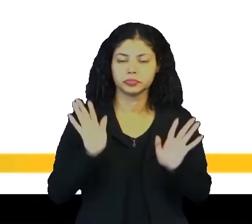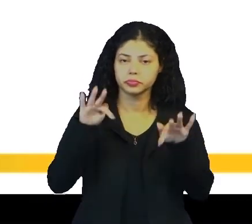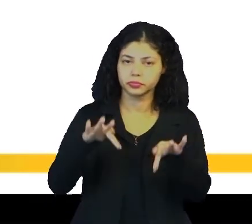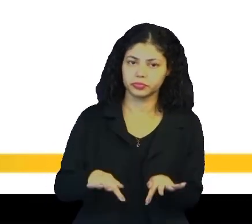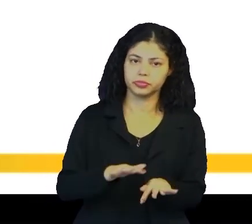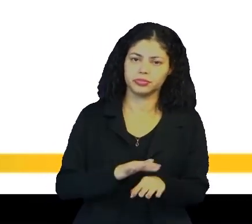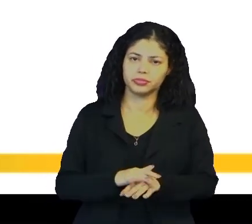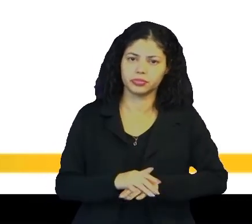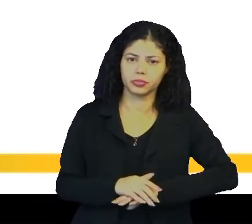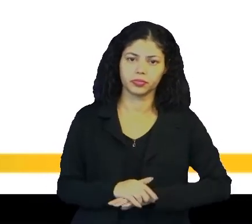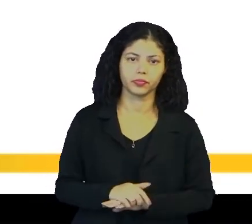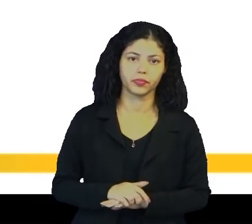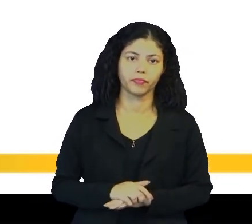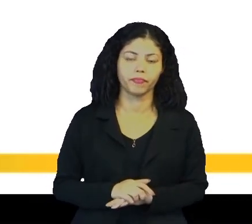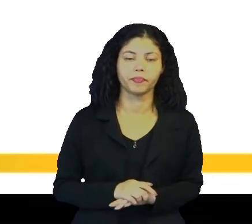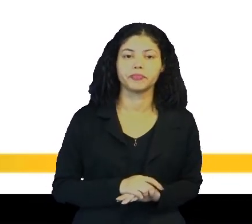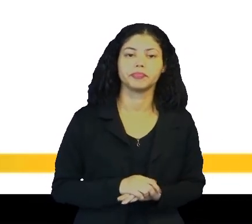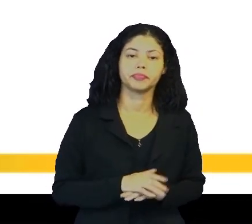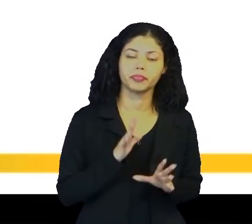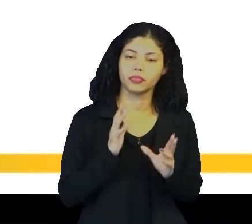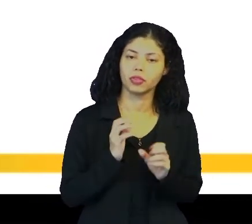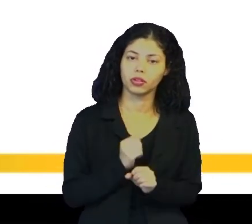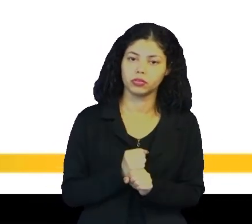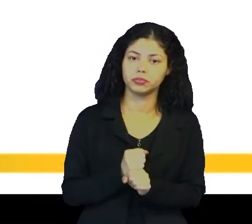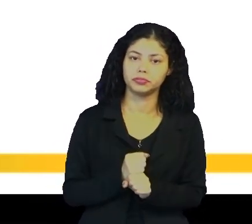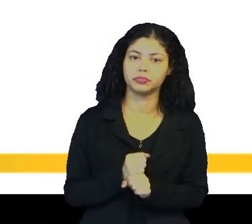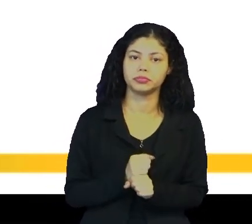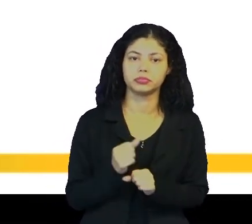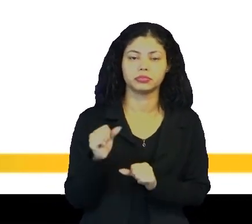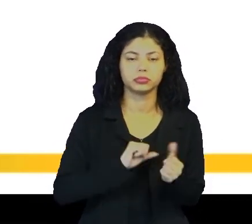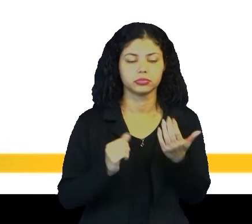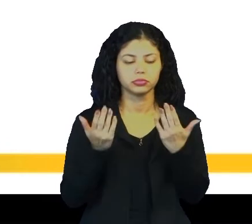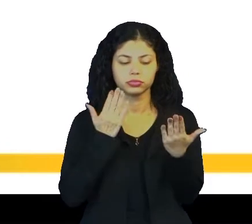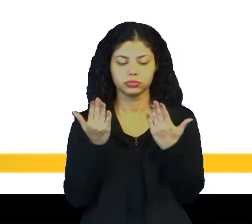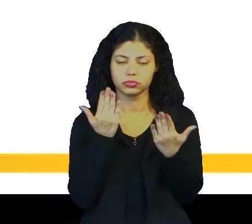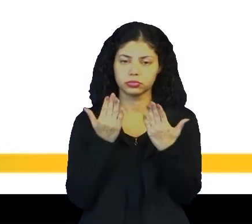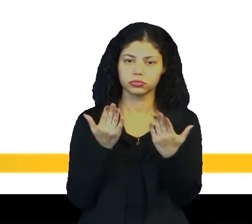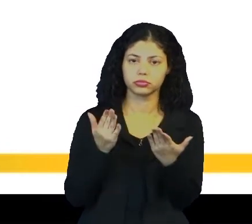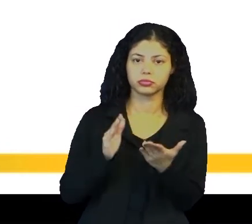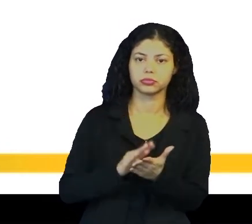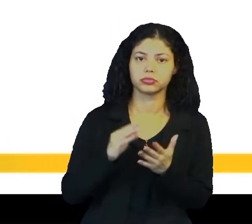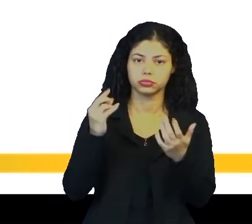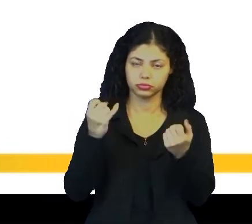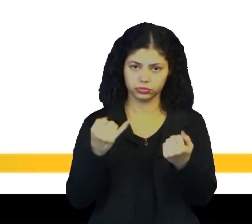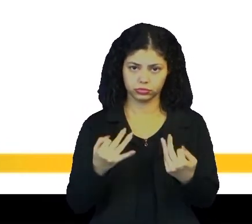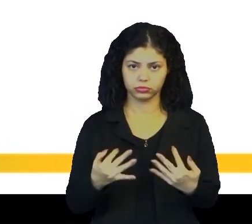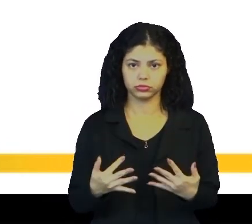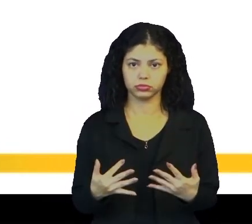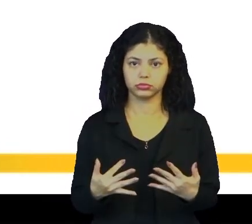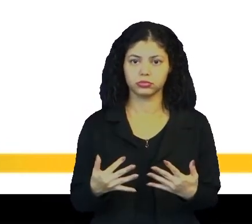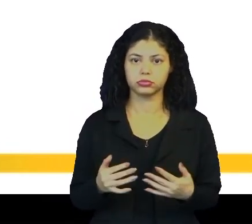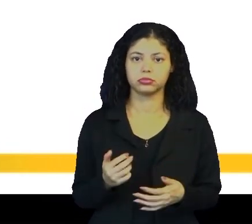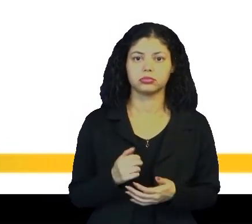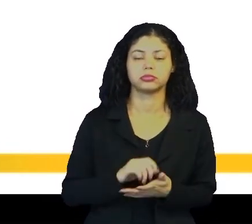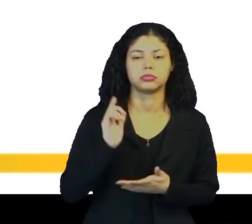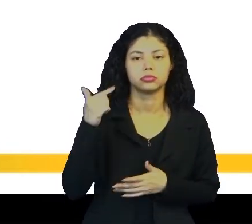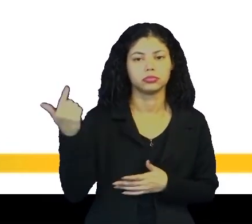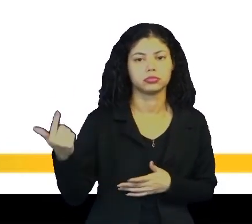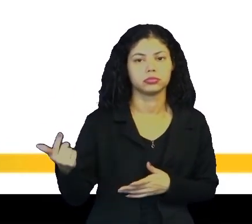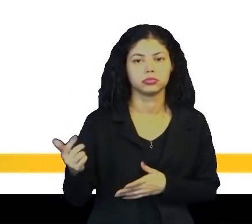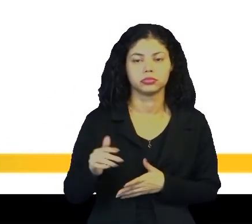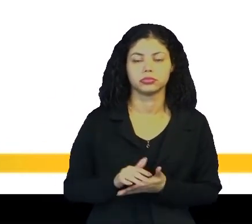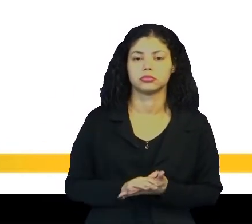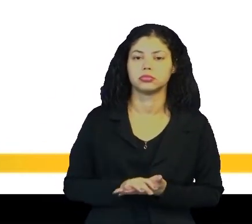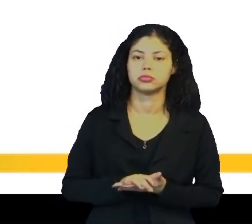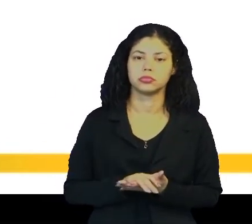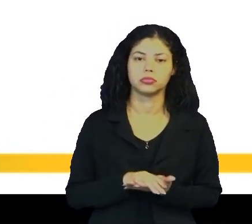conclusão, adição, oposição, comparação, explicação, etc. Nós